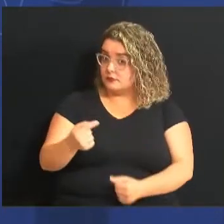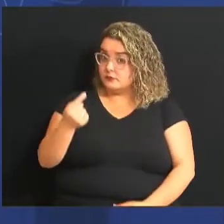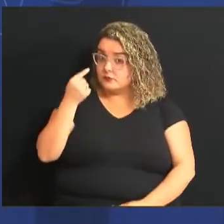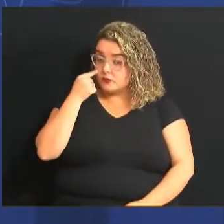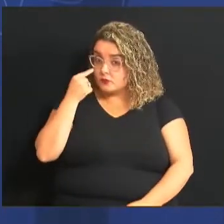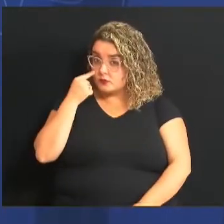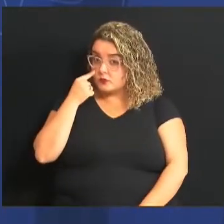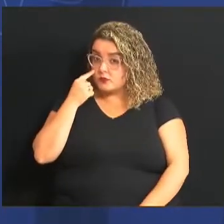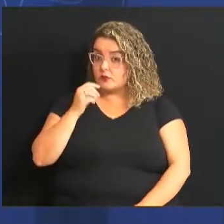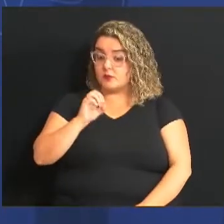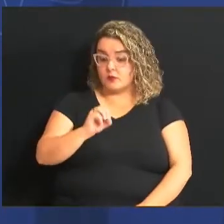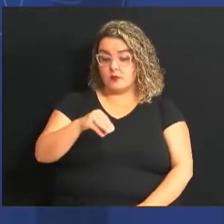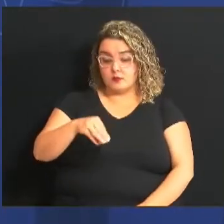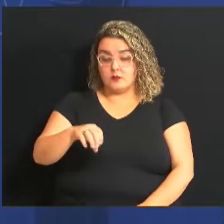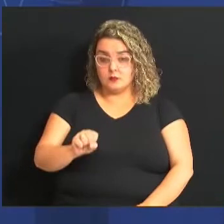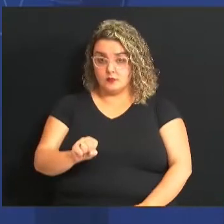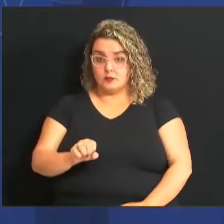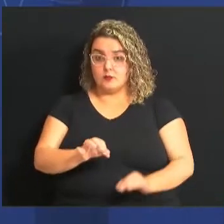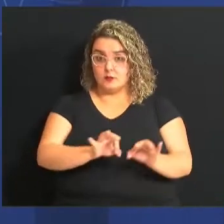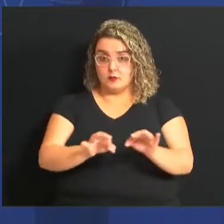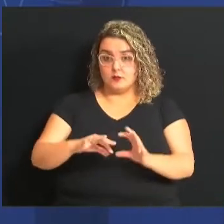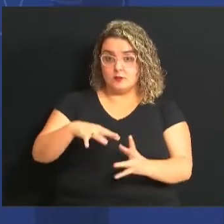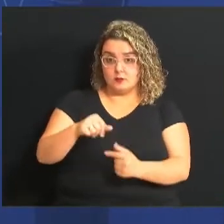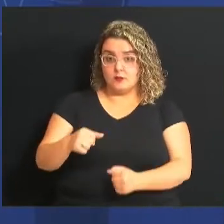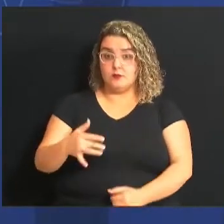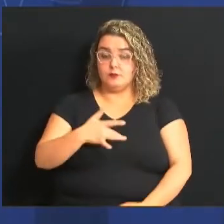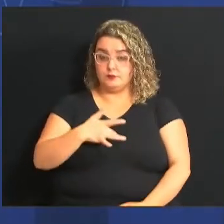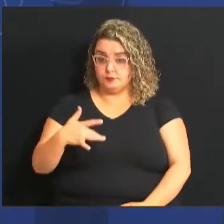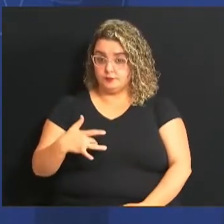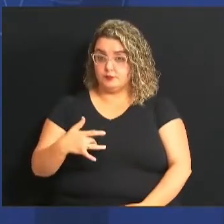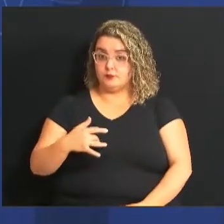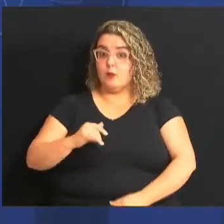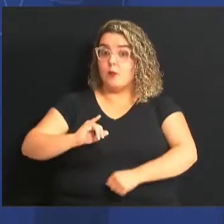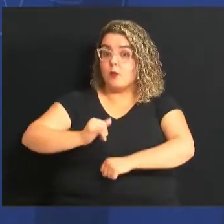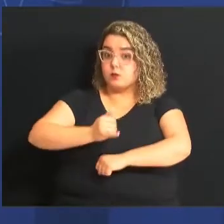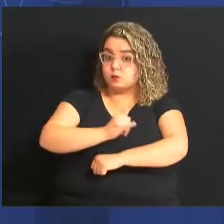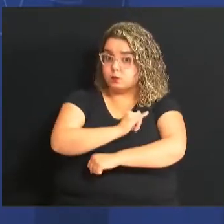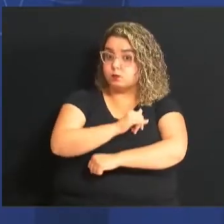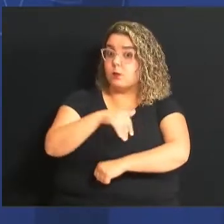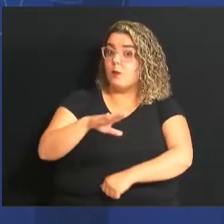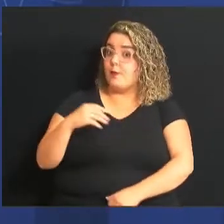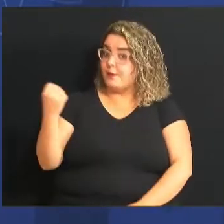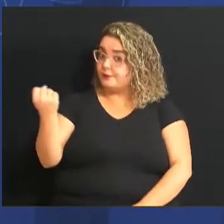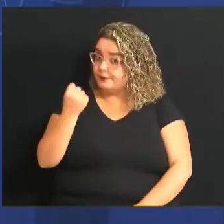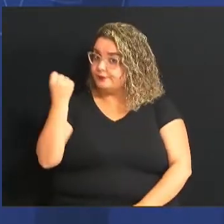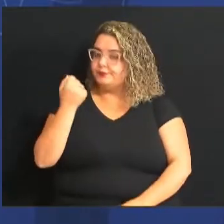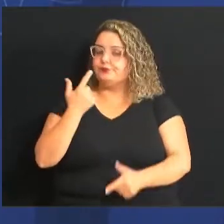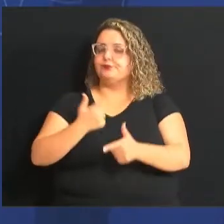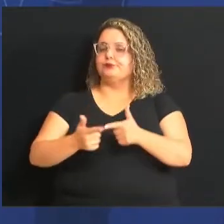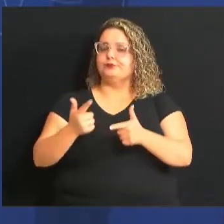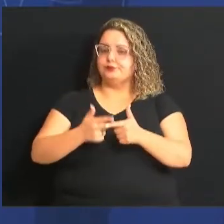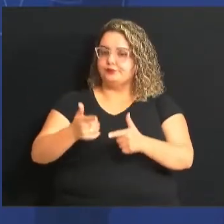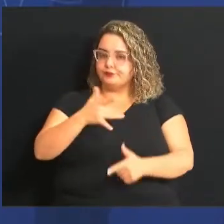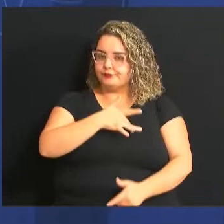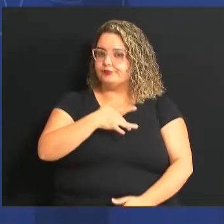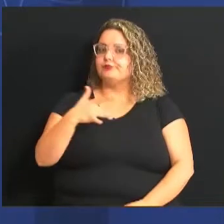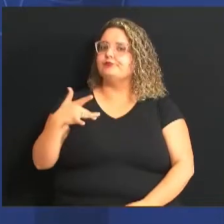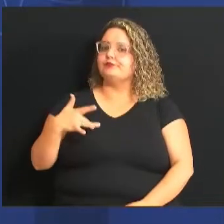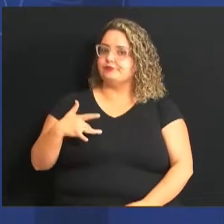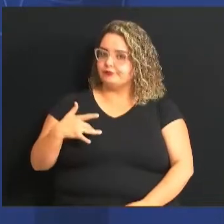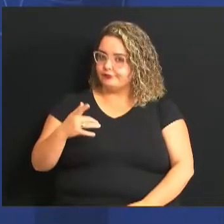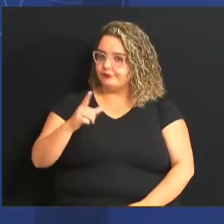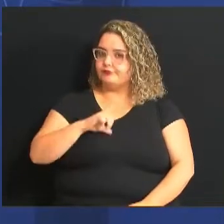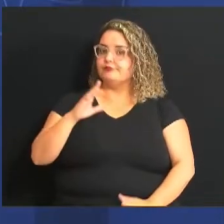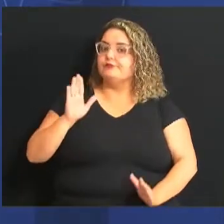a Organização Mundial de Saúde, olha só, a obesidade é um dos mais graves problemas de saúde que a gente tem para